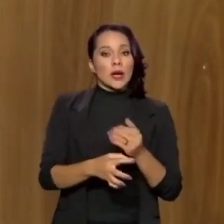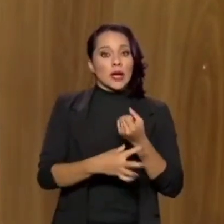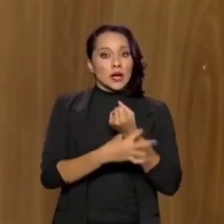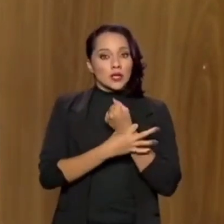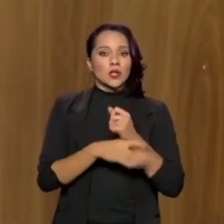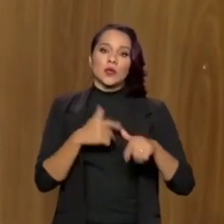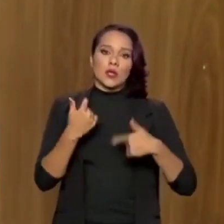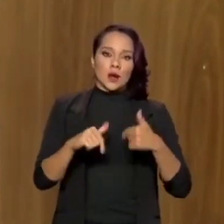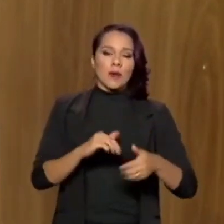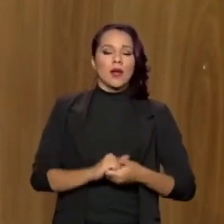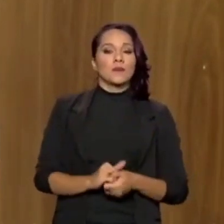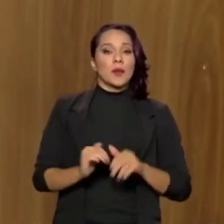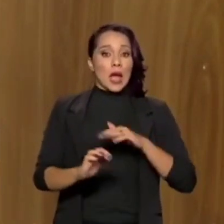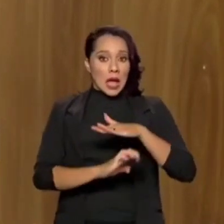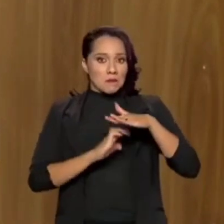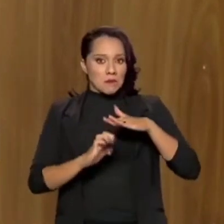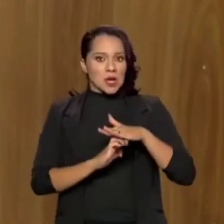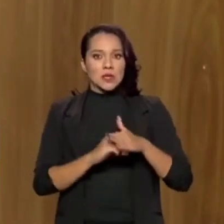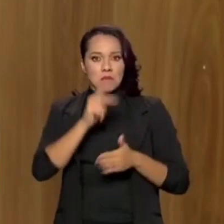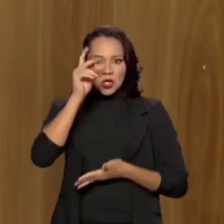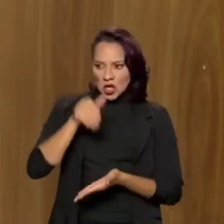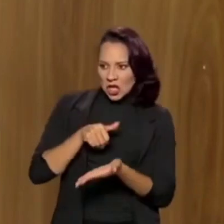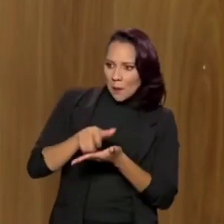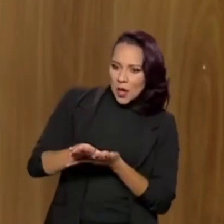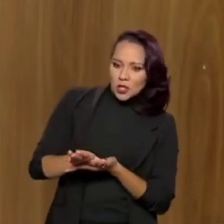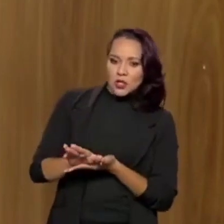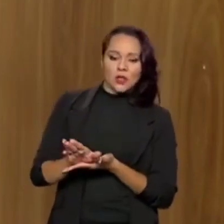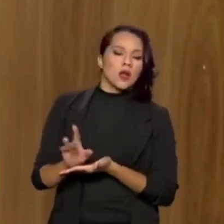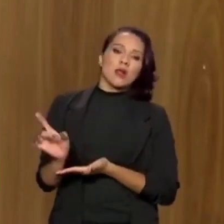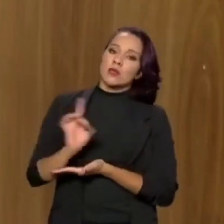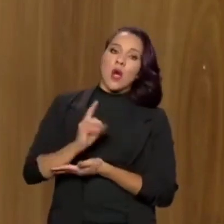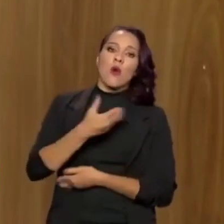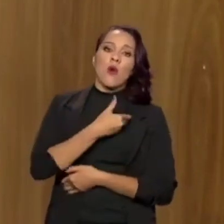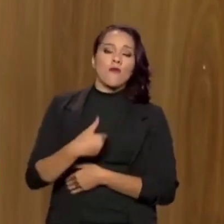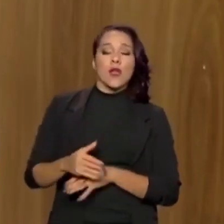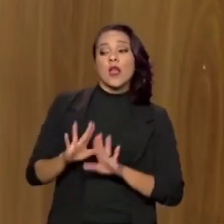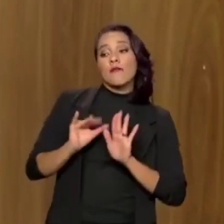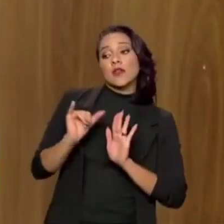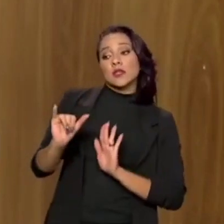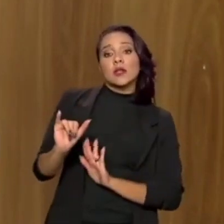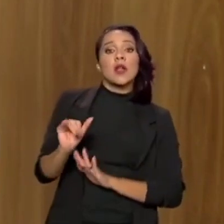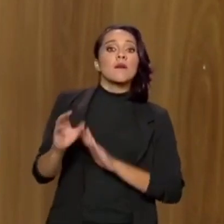os empregos. A empresa, em vez de mandar alguém embora, o governo disse o seguinte: